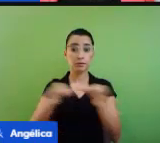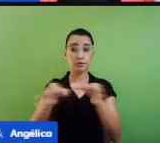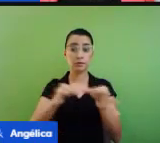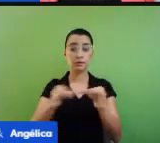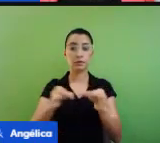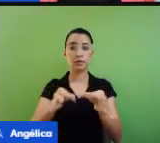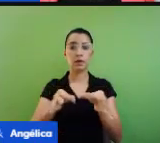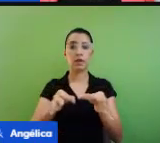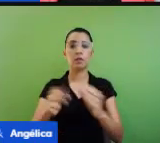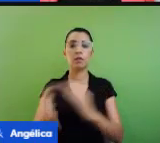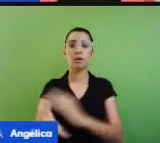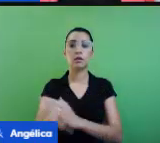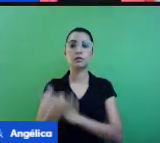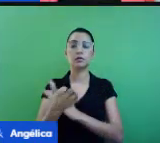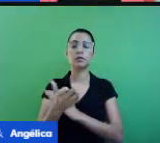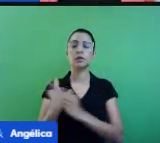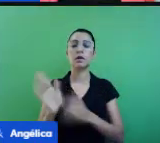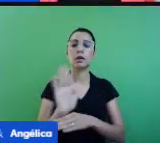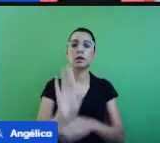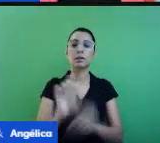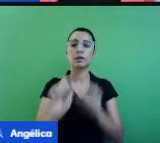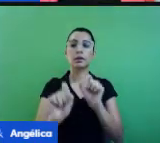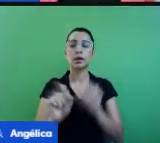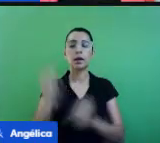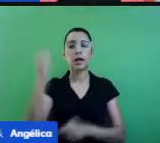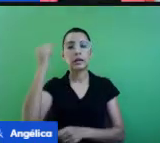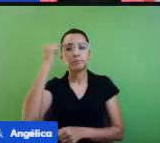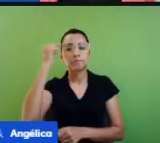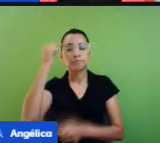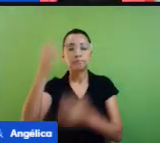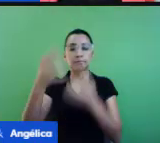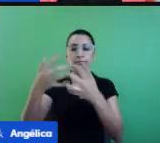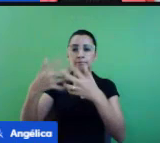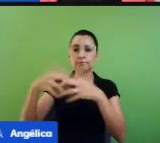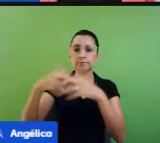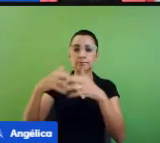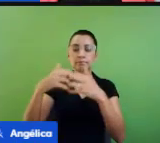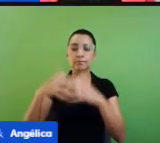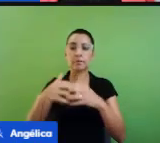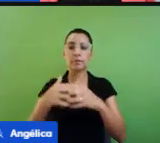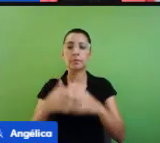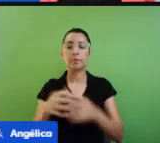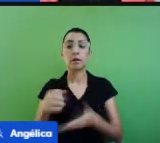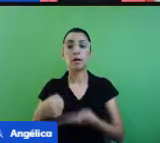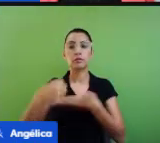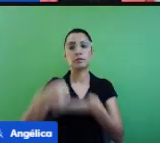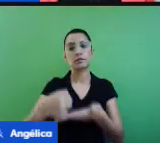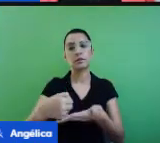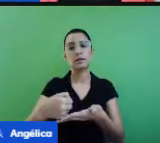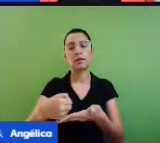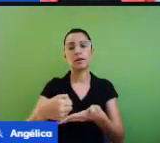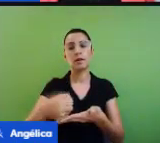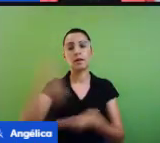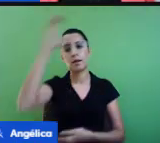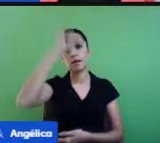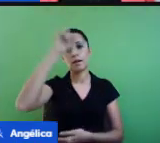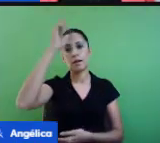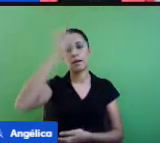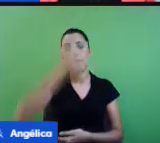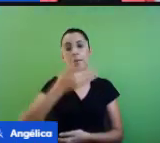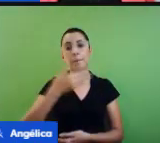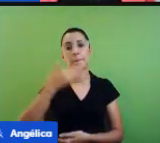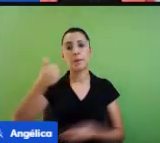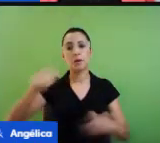interações, reflexões, que vão possibilitar uma maior aprendizagem. Nós já falamos que uma das etapas